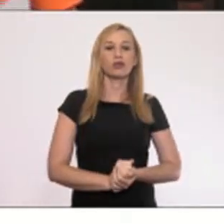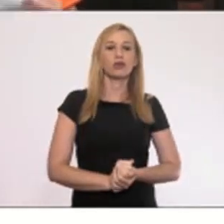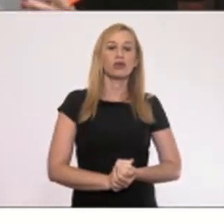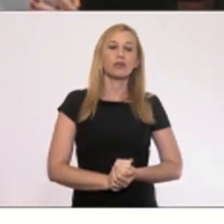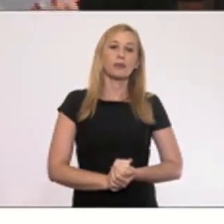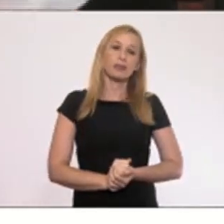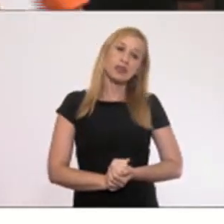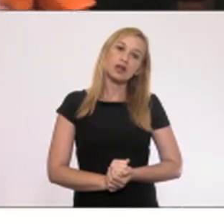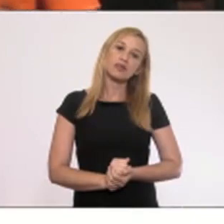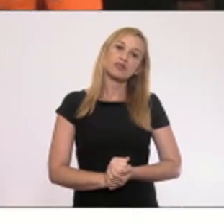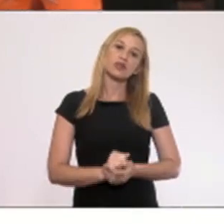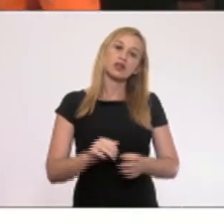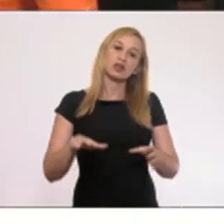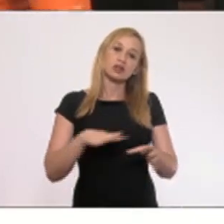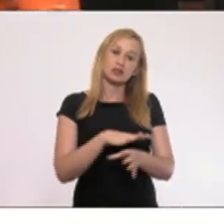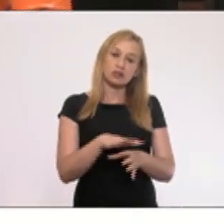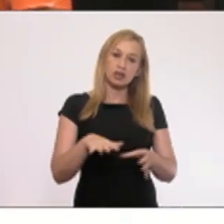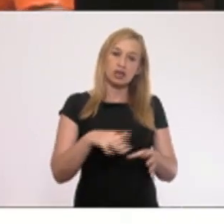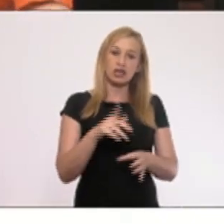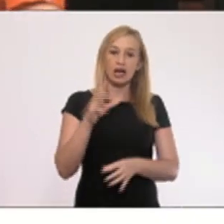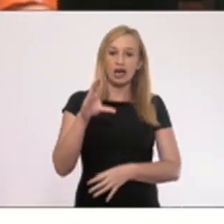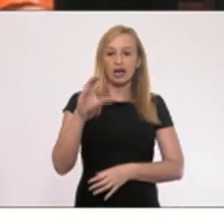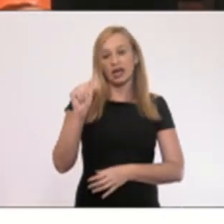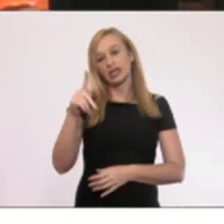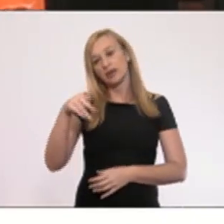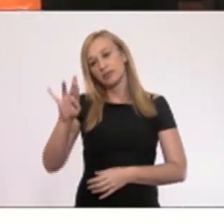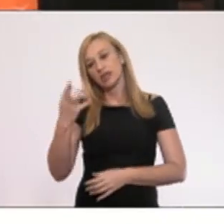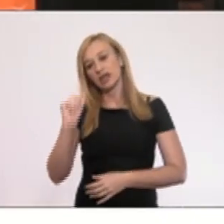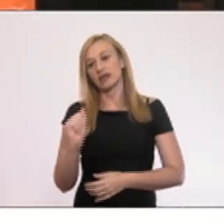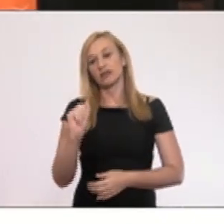edilícios com espaços de academia nas condições que especificam.